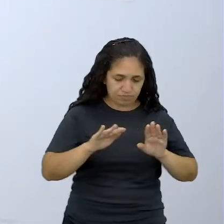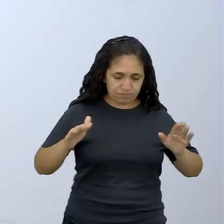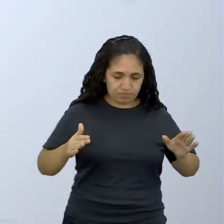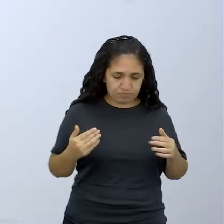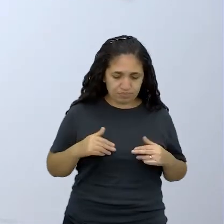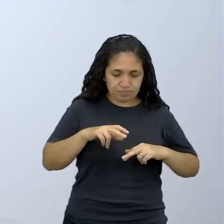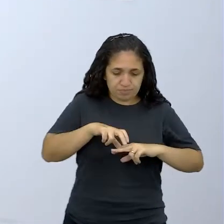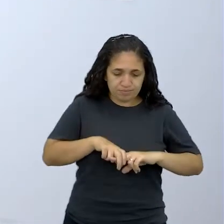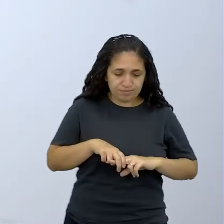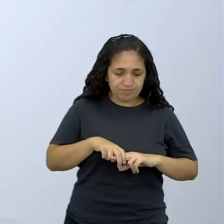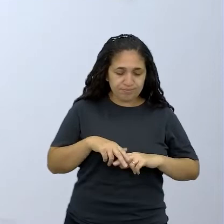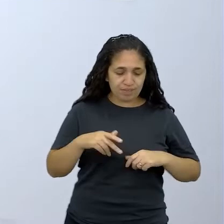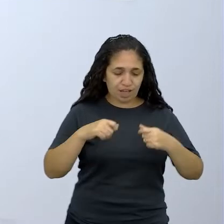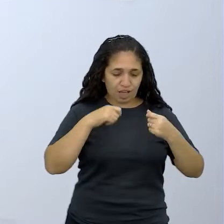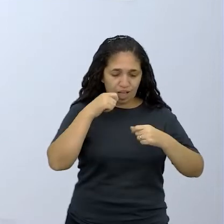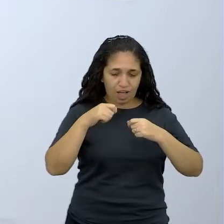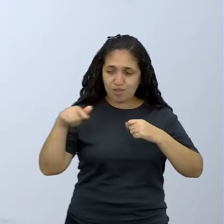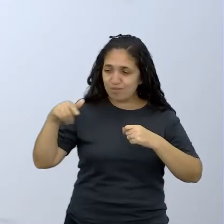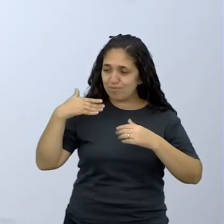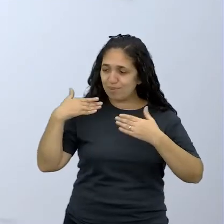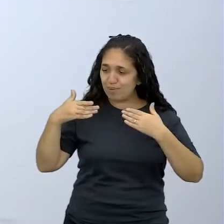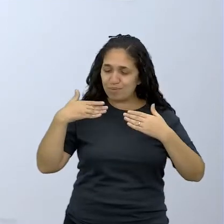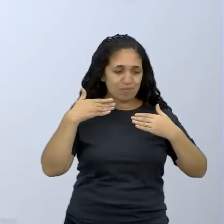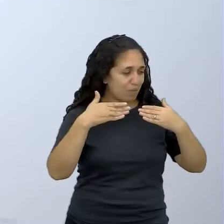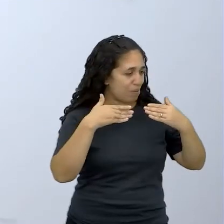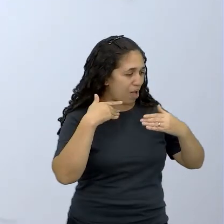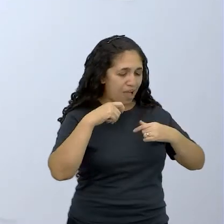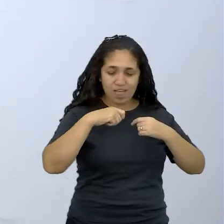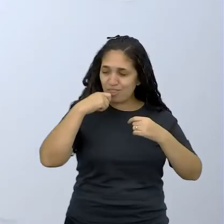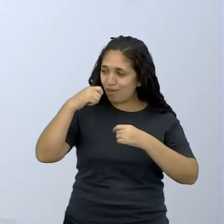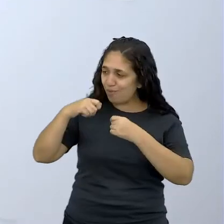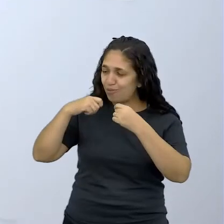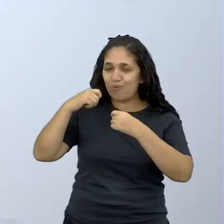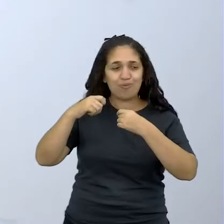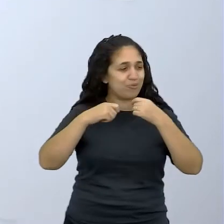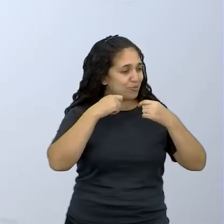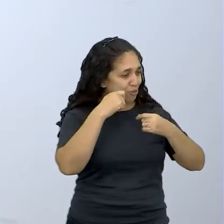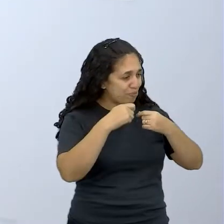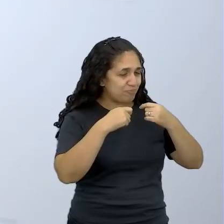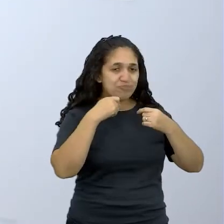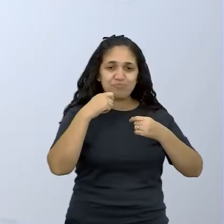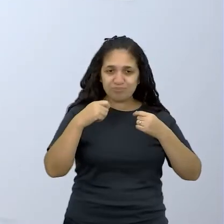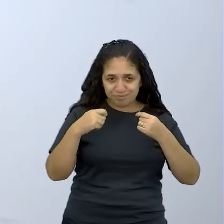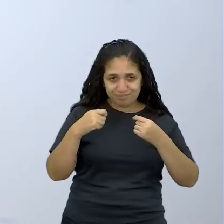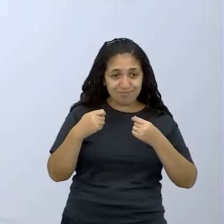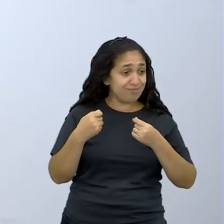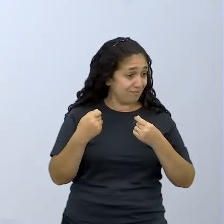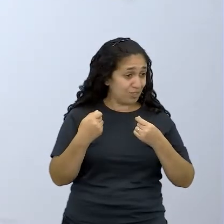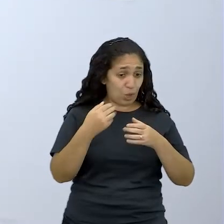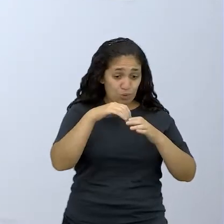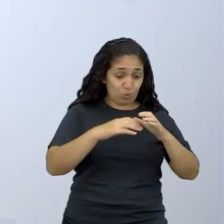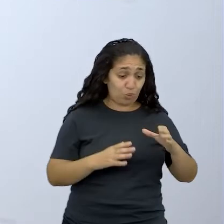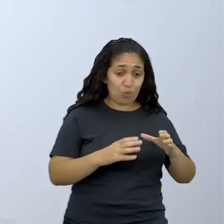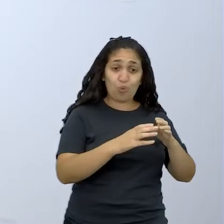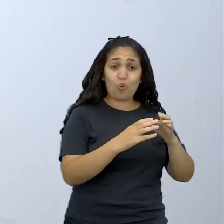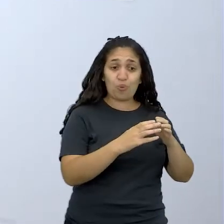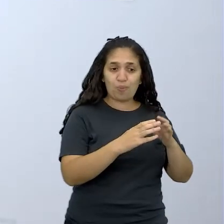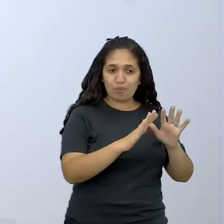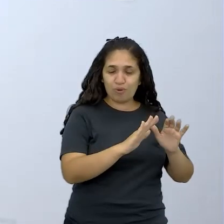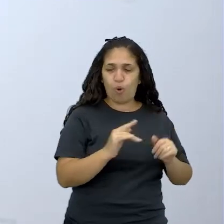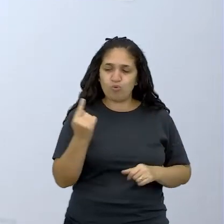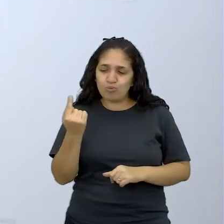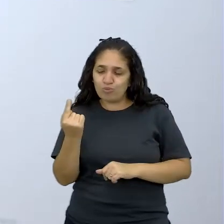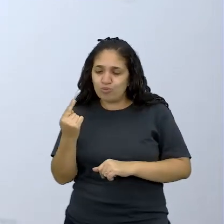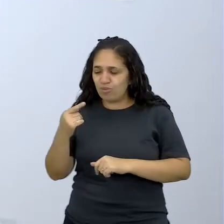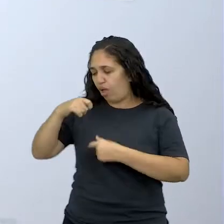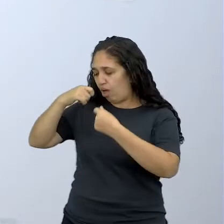alimentar, né? Conversa ali com seus familiares, com os seus amigos, se alimenta, por exemplo, dentro de um grupo, ou você gosta de comer sozinho.